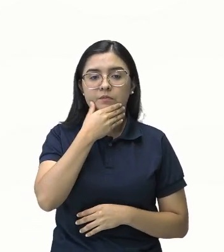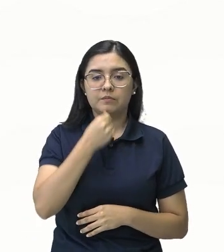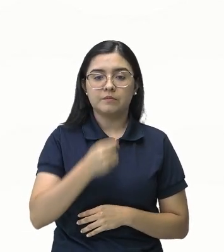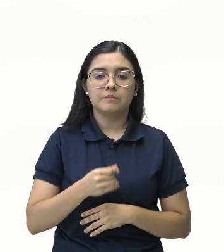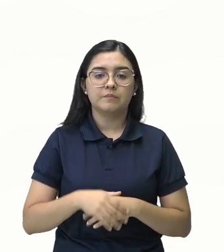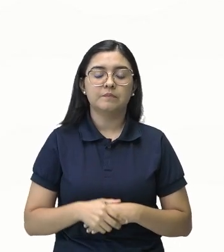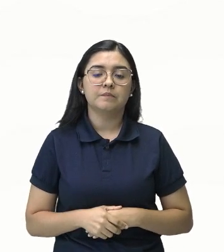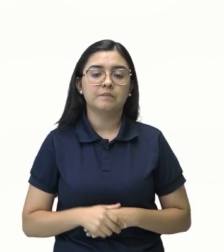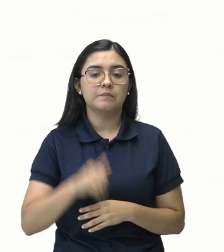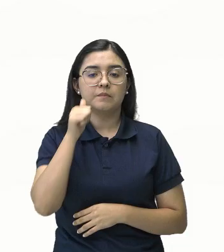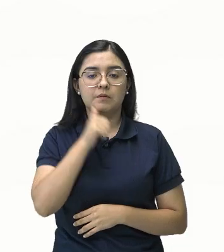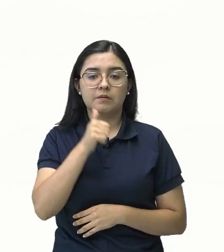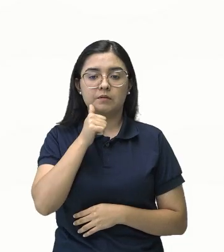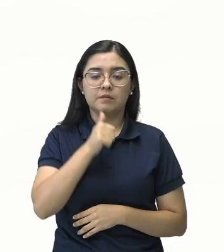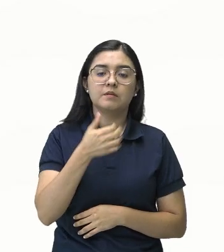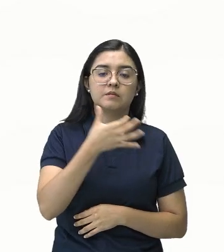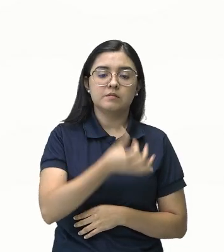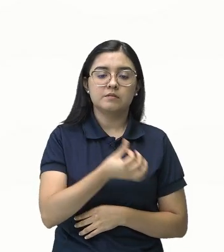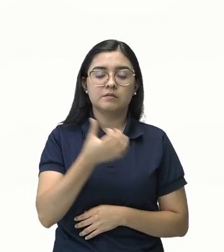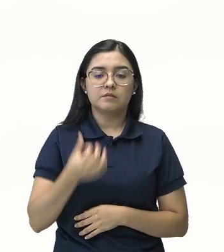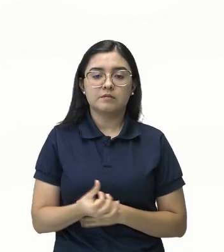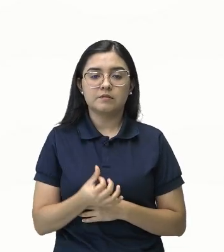os 3 turnos,